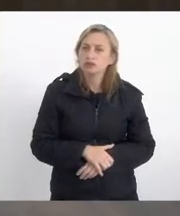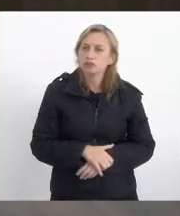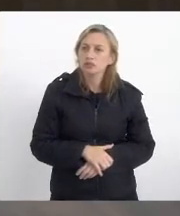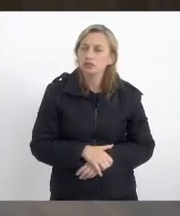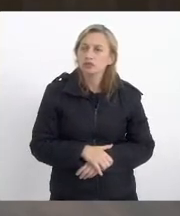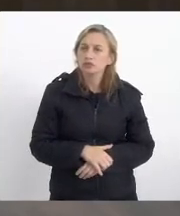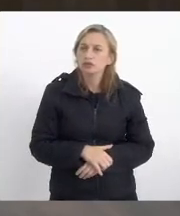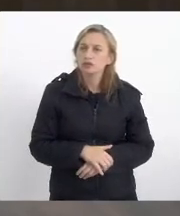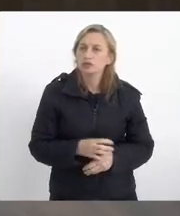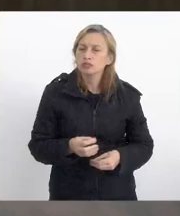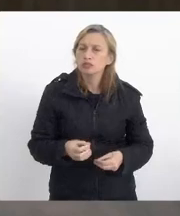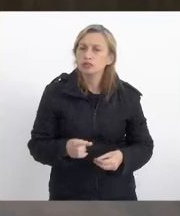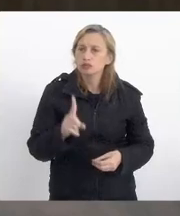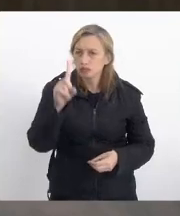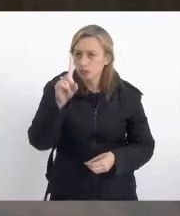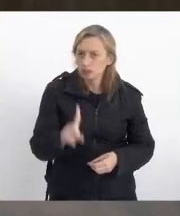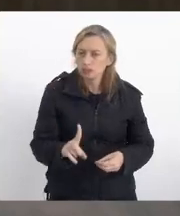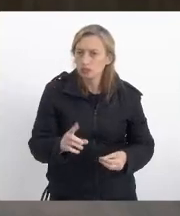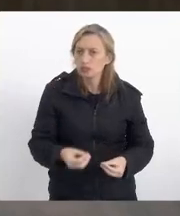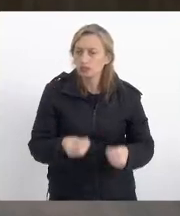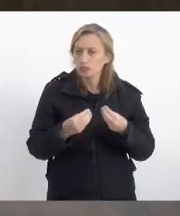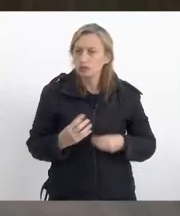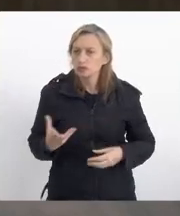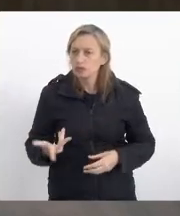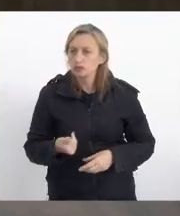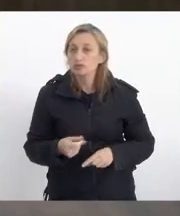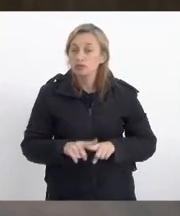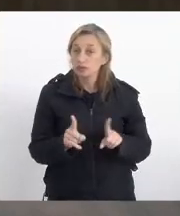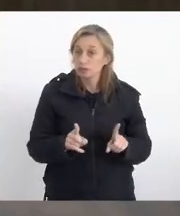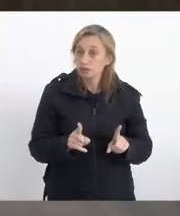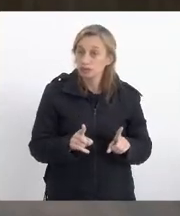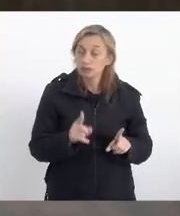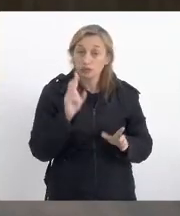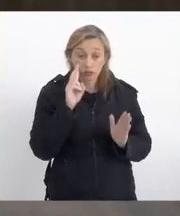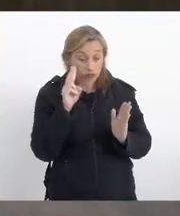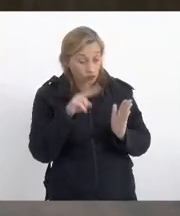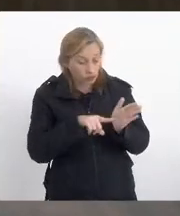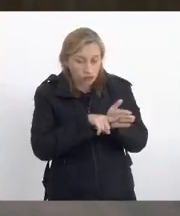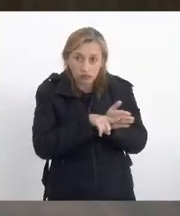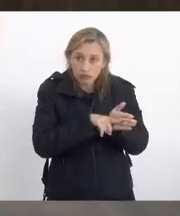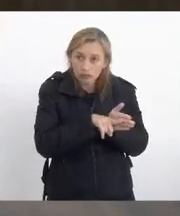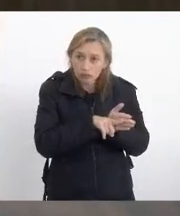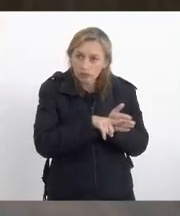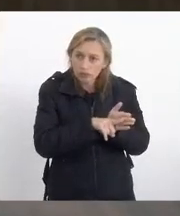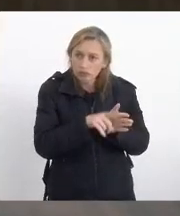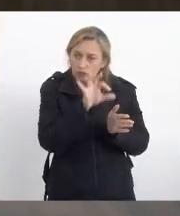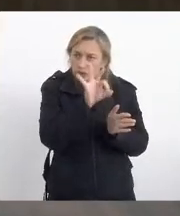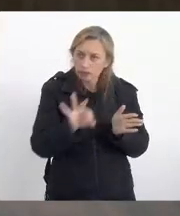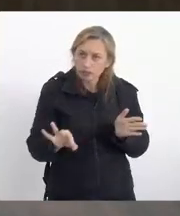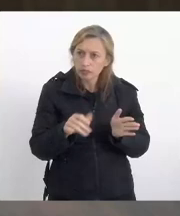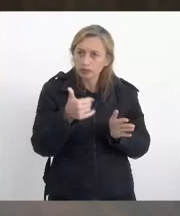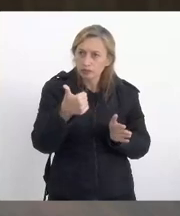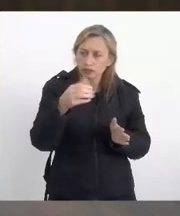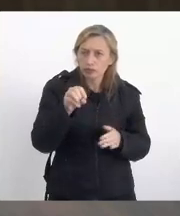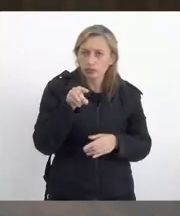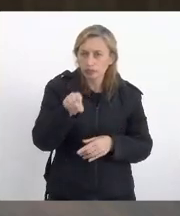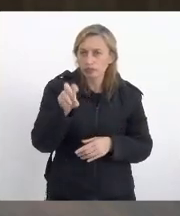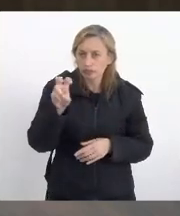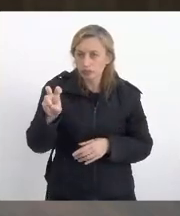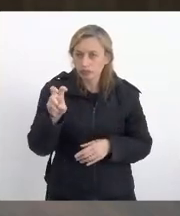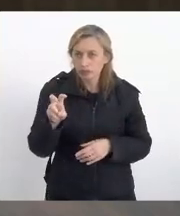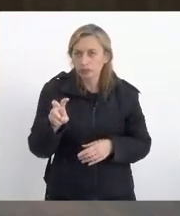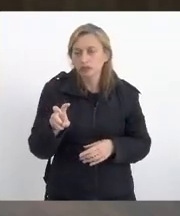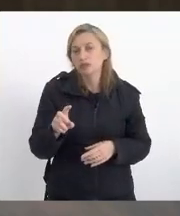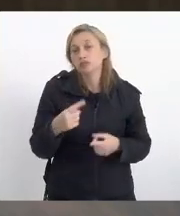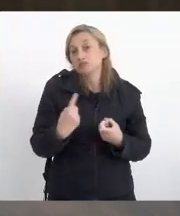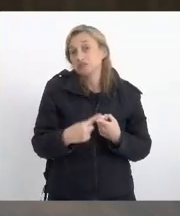garante a integralidade e a paridade. Agora, fazer uma revisão sobre esse percentual de 10,5 em cima do